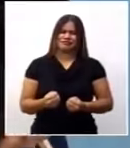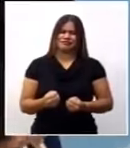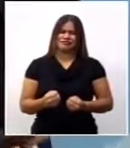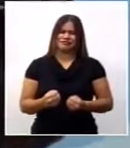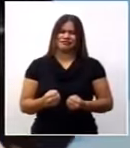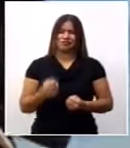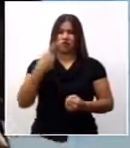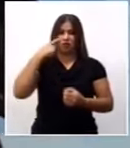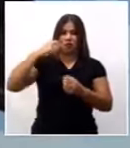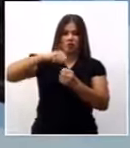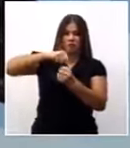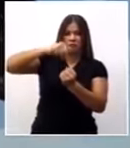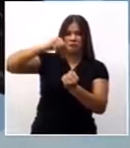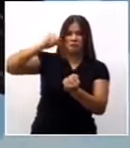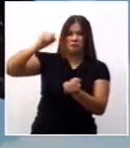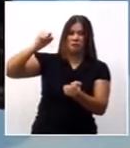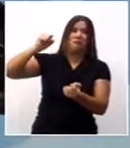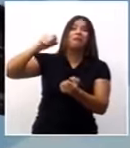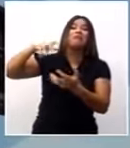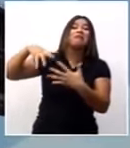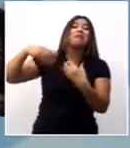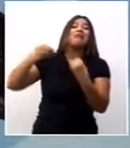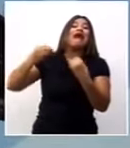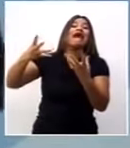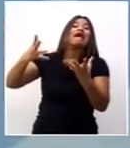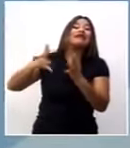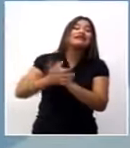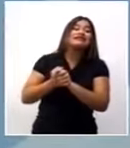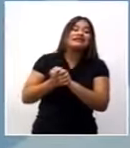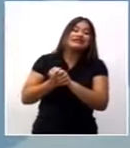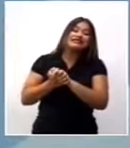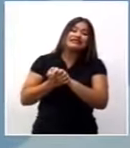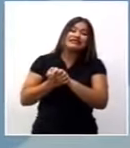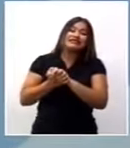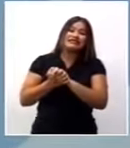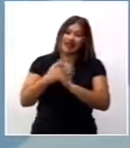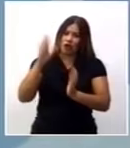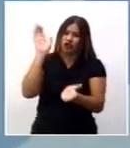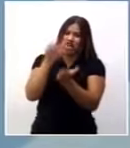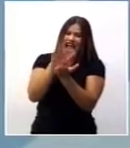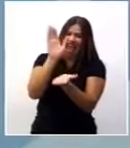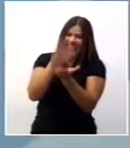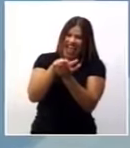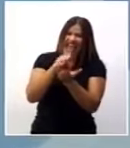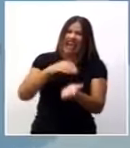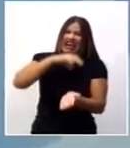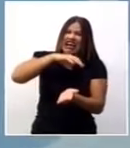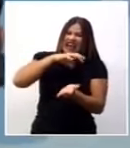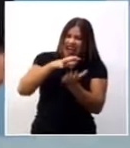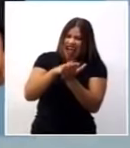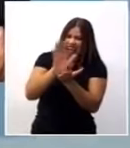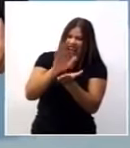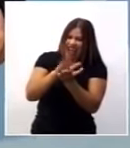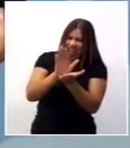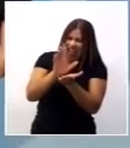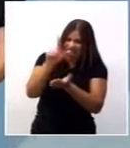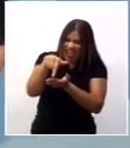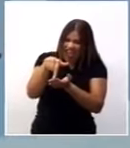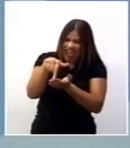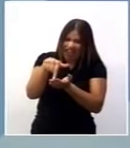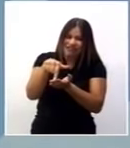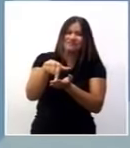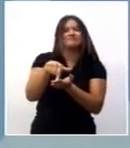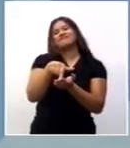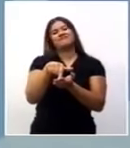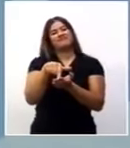pesado? Olha, ele abre, ó. Para que serve isso? Parece um jacaré. Olha, um jacaré, morde, pau. Ele tem um